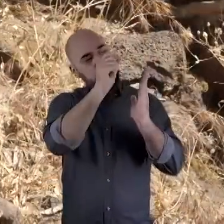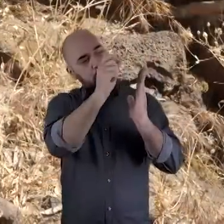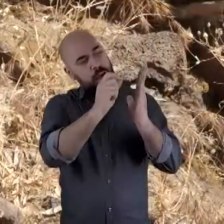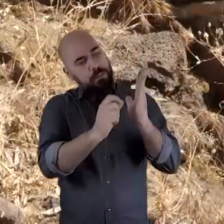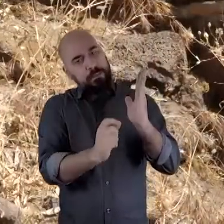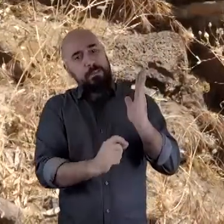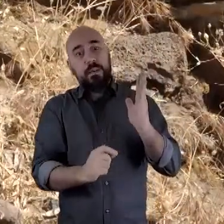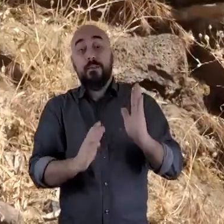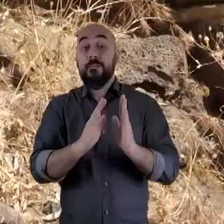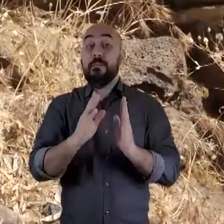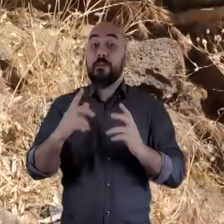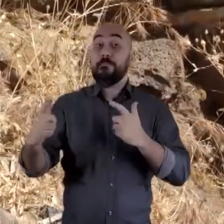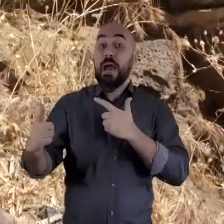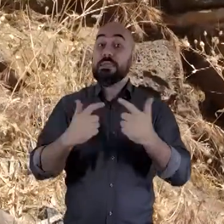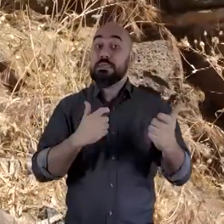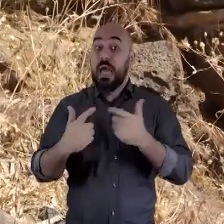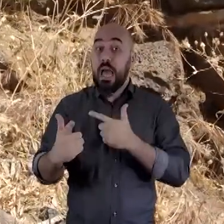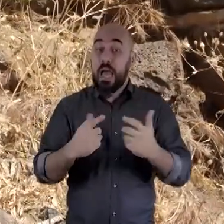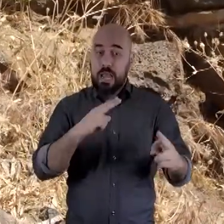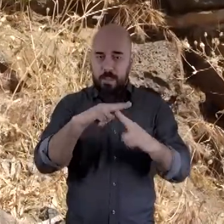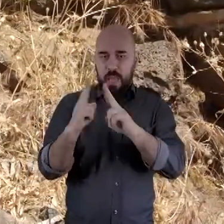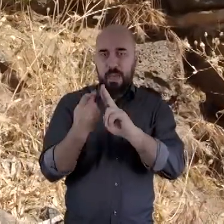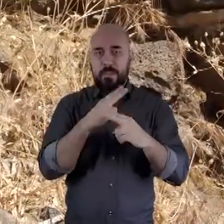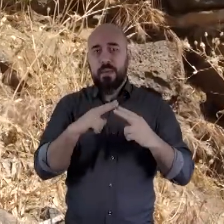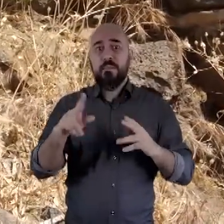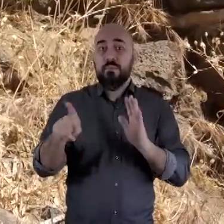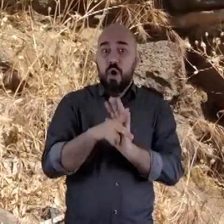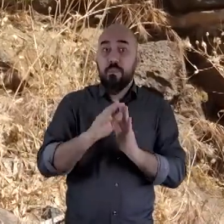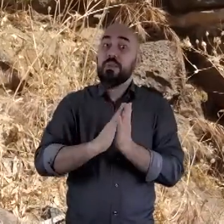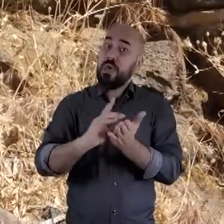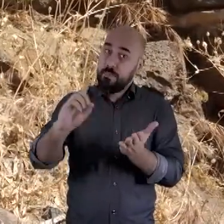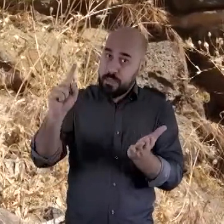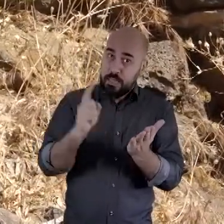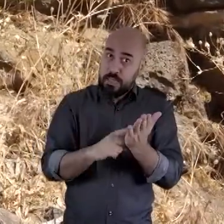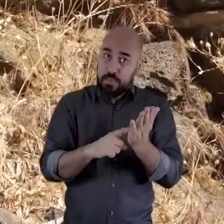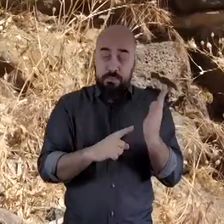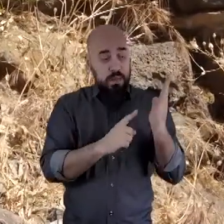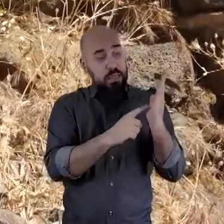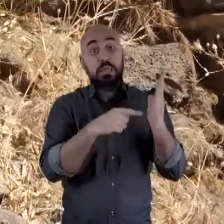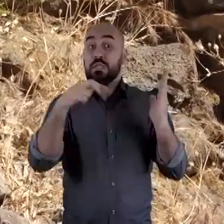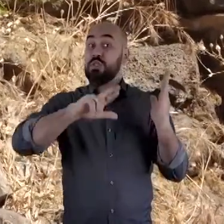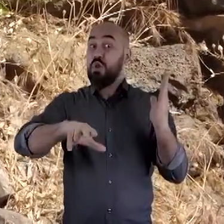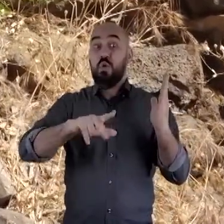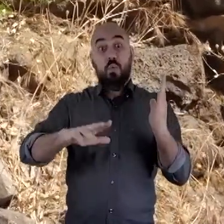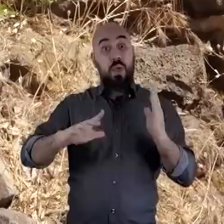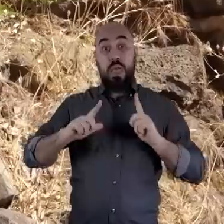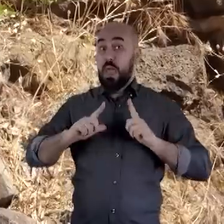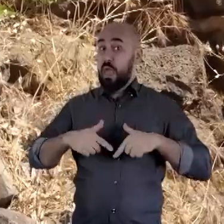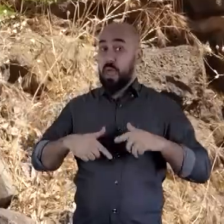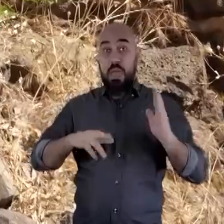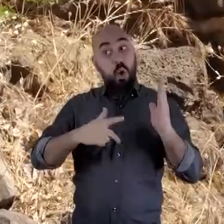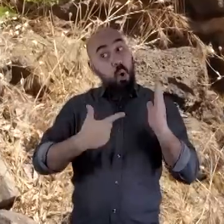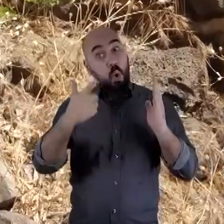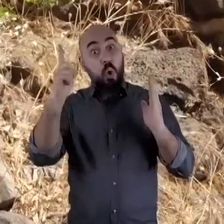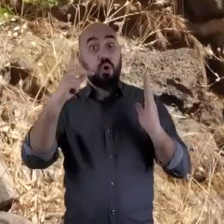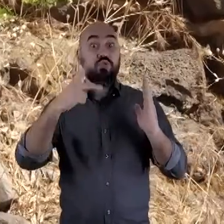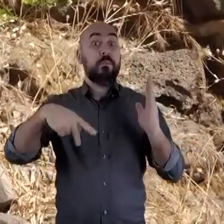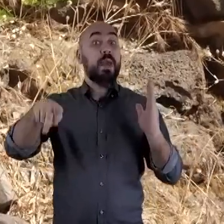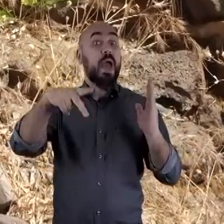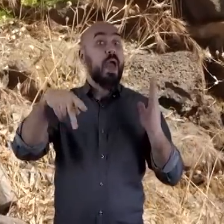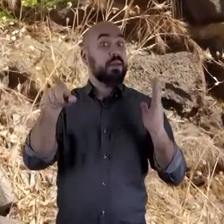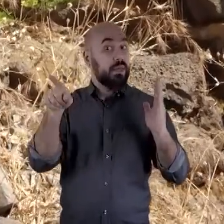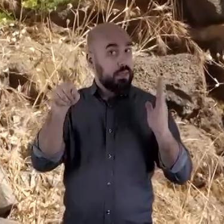batalha bíblica mencionada na Bíblia Sagrada e também numa fonte externa. E esta estela de Mecha,